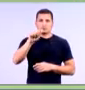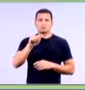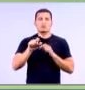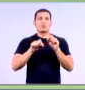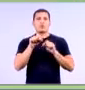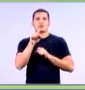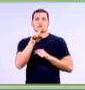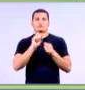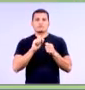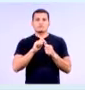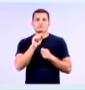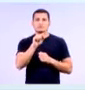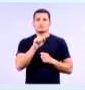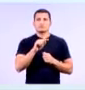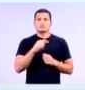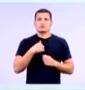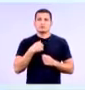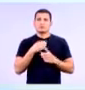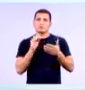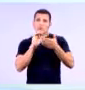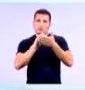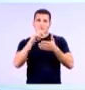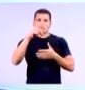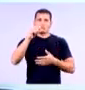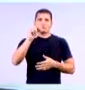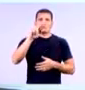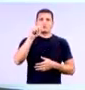gente? Quando eu passo parâmetro, é que eu quero